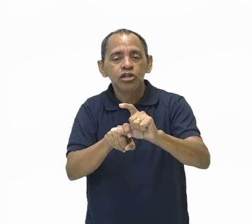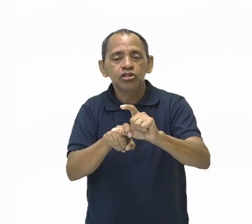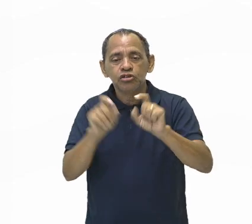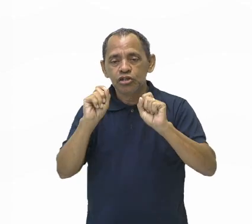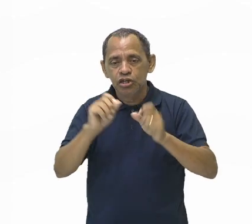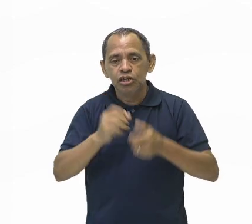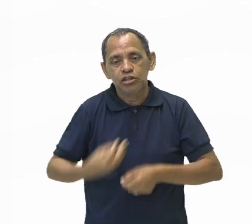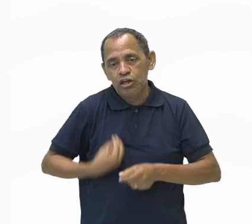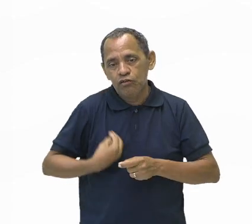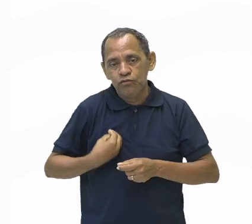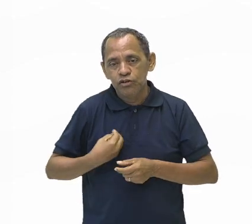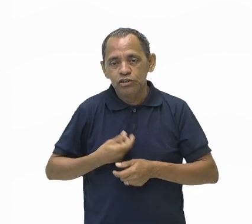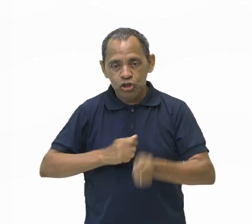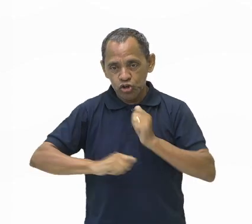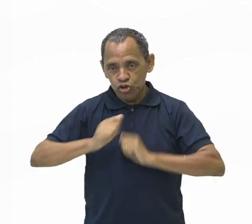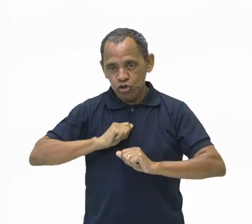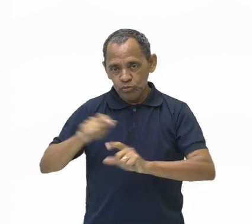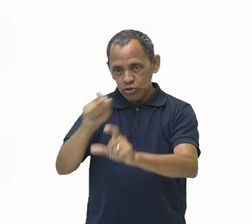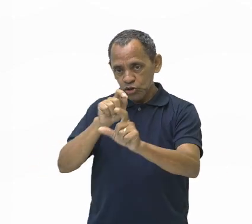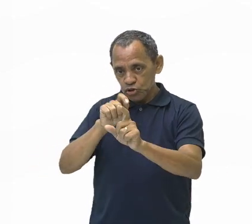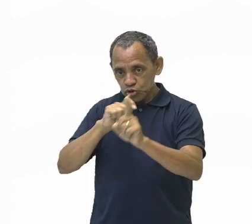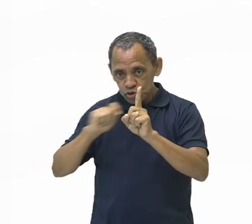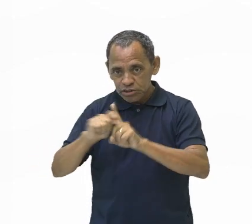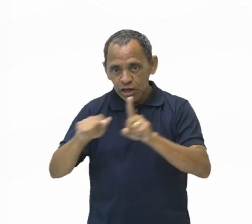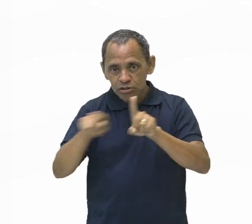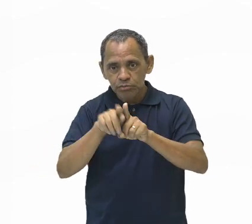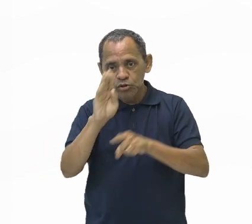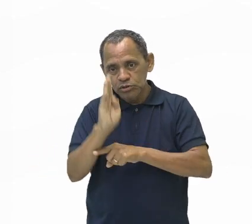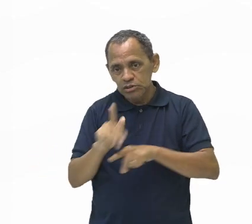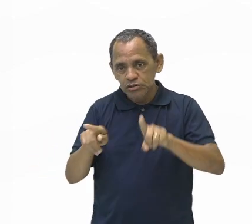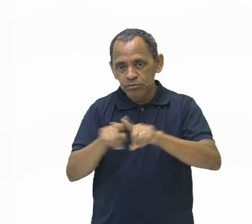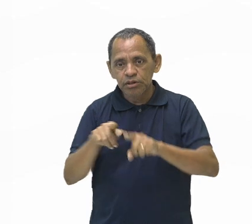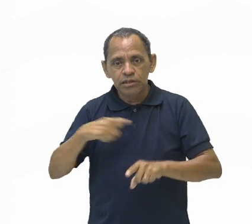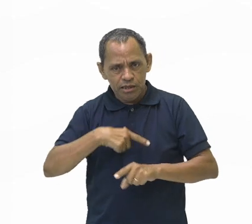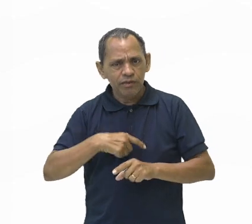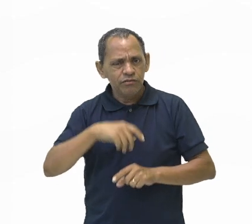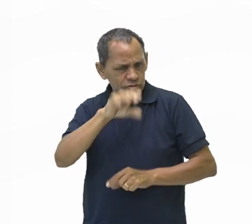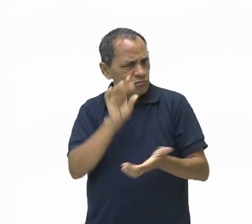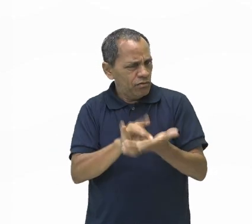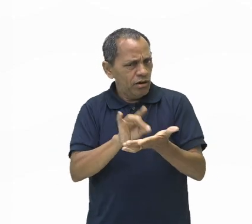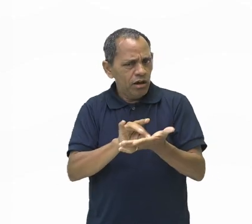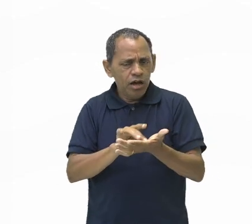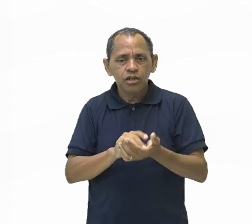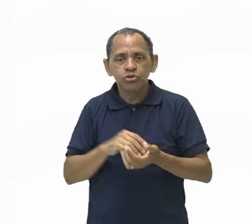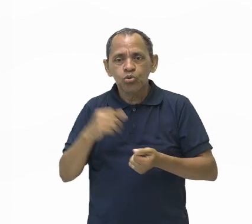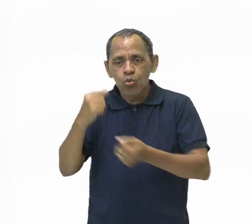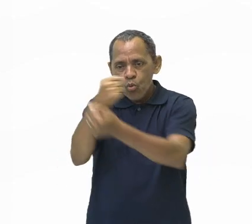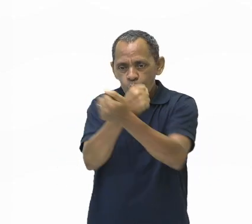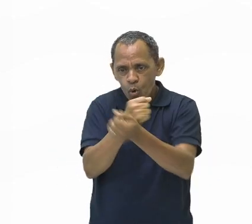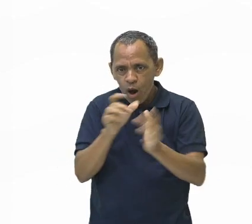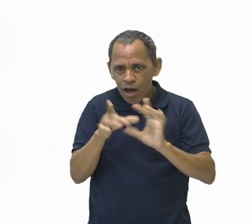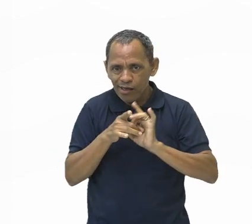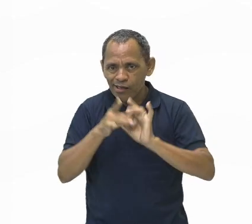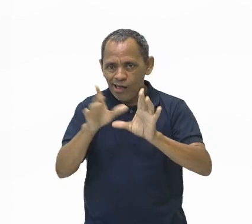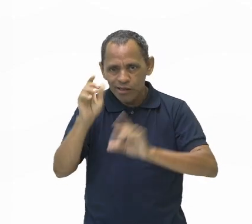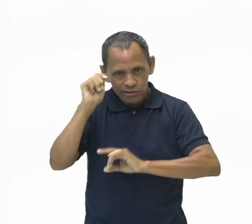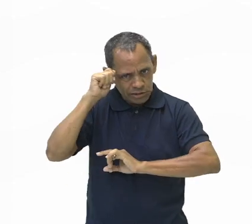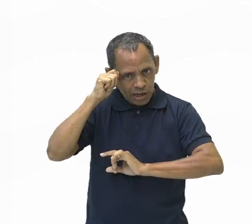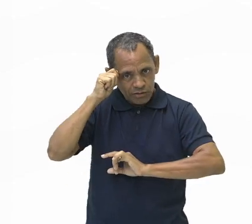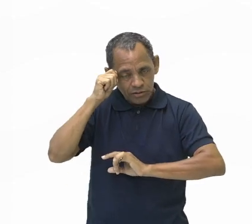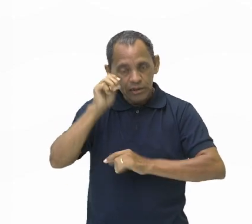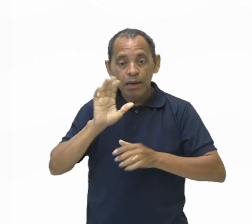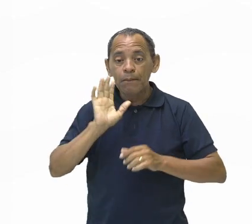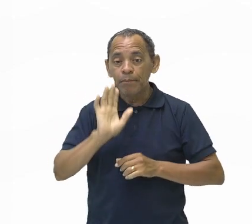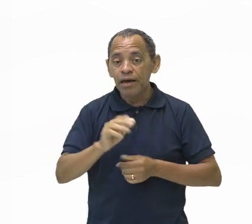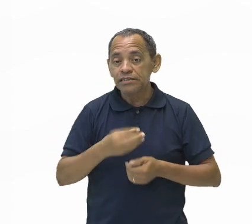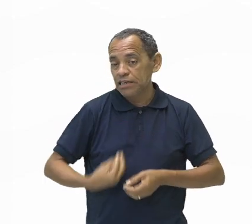e política do país. O que isso significa? Houve a abolição da escravatura, porém, a condição social do negro